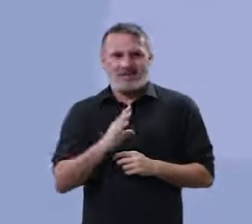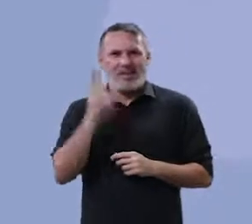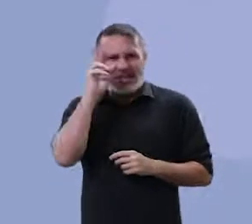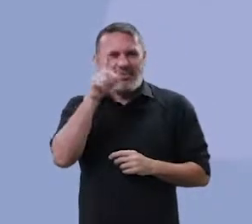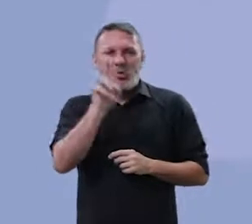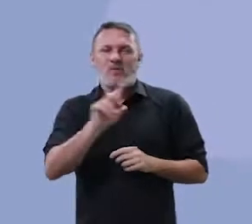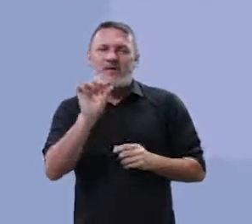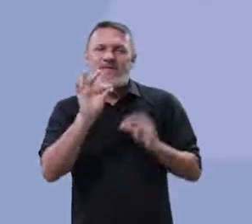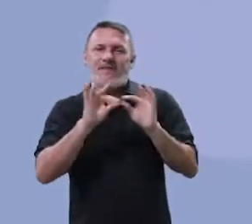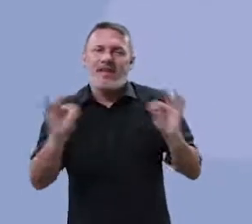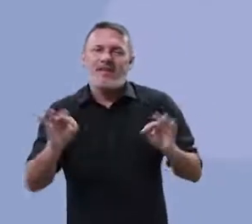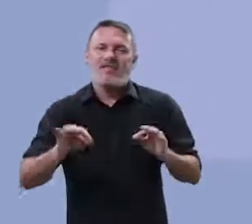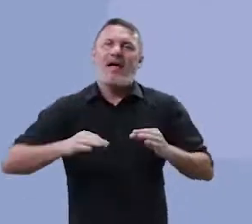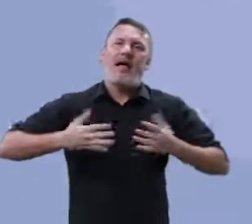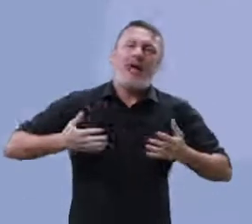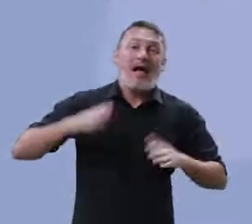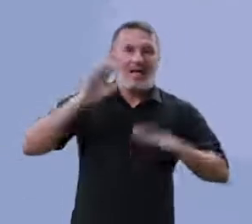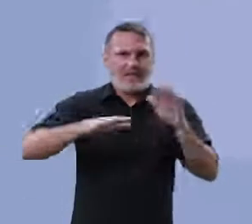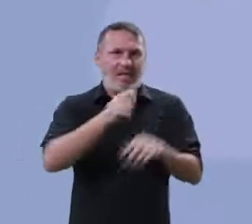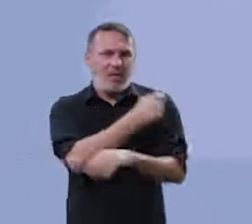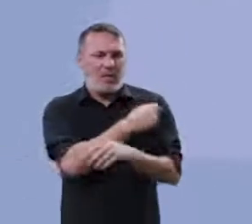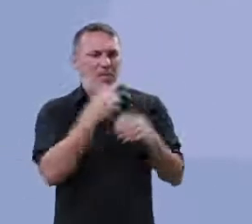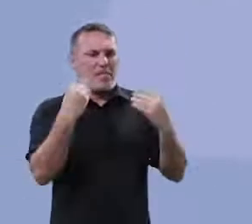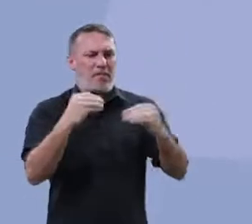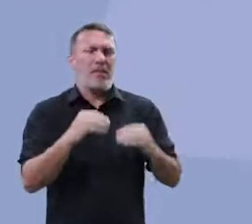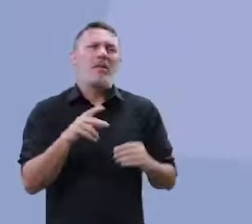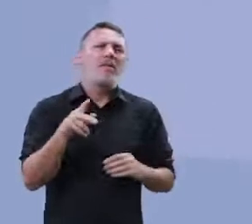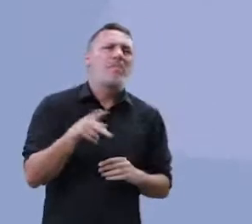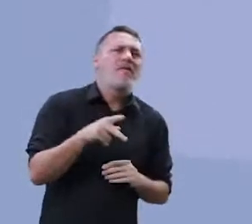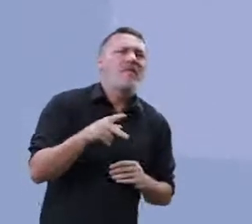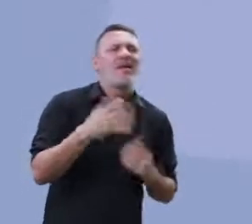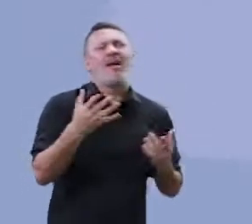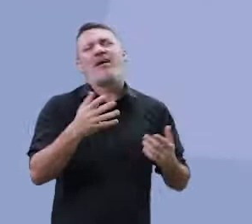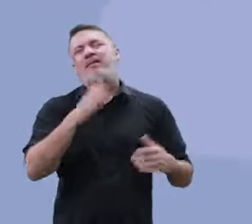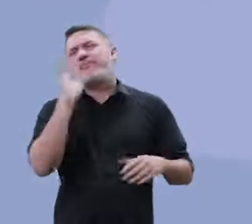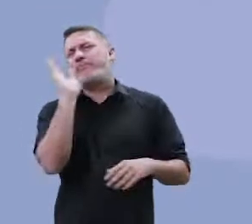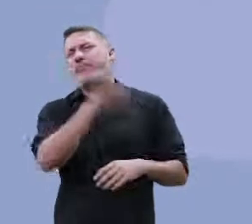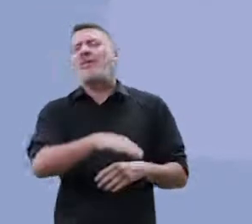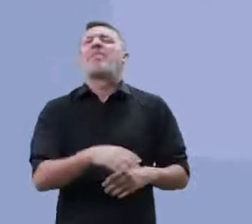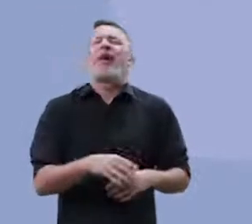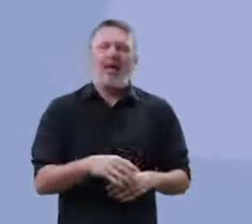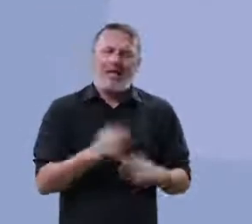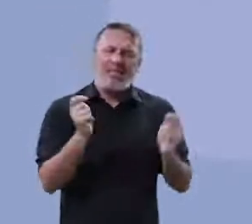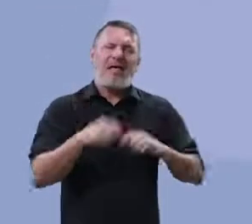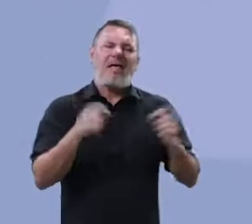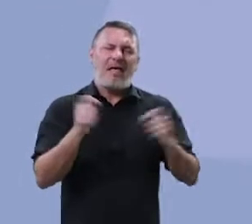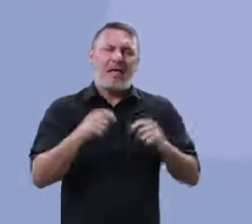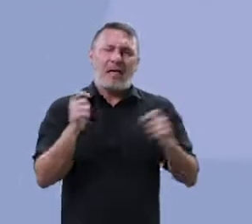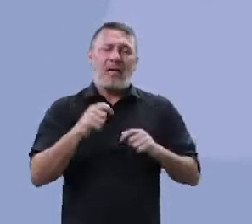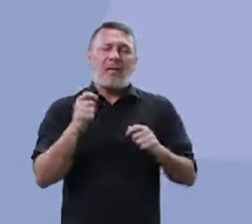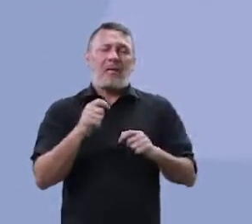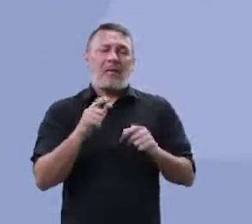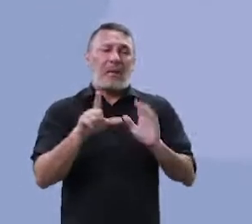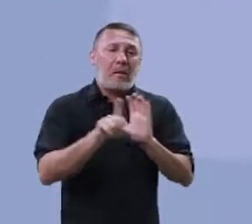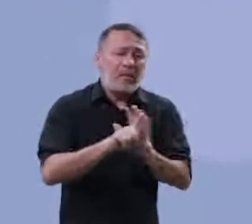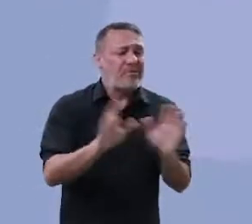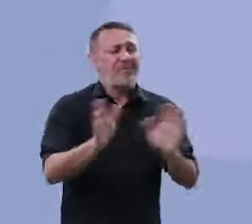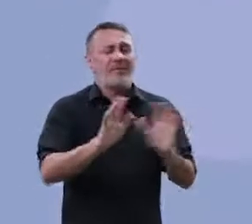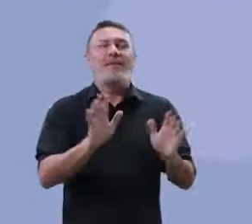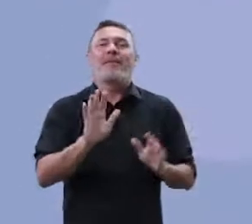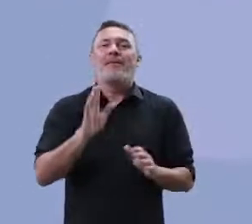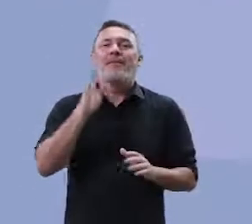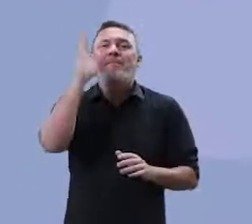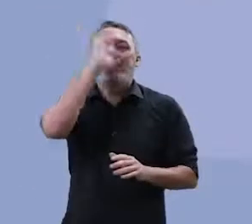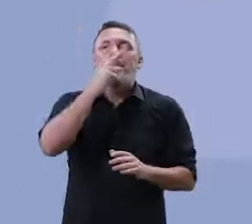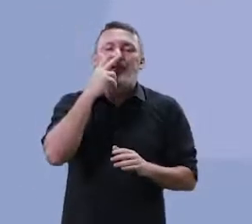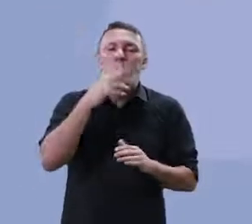famosa frase que vocês utilizavam? Eu espero que não, mas muitos alunos utilizam o seguinte: prof, não dá nada, pode fazer que não vai dar nada. É o